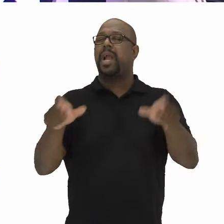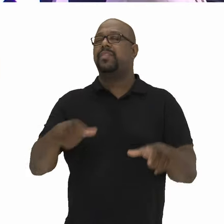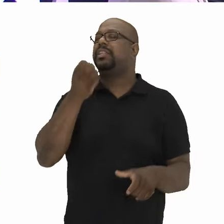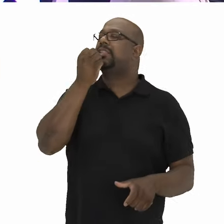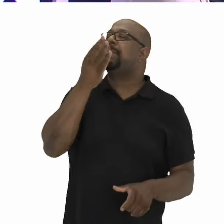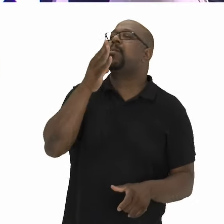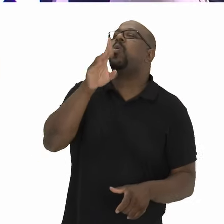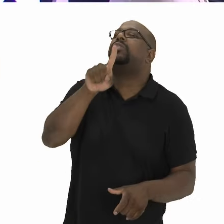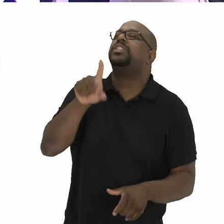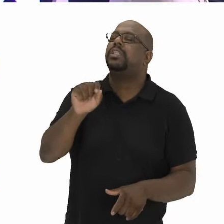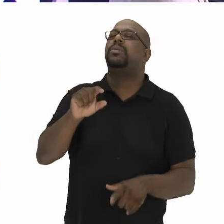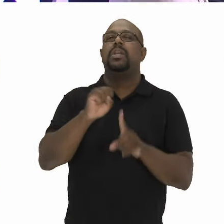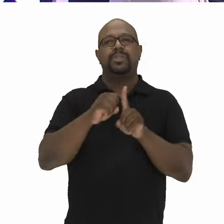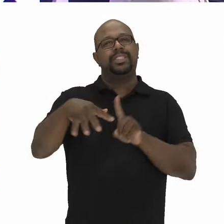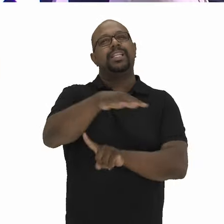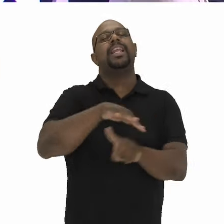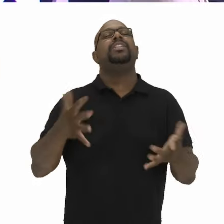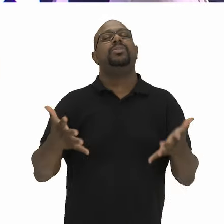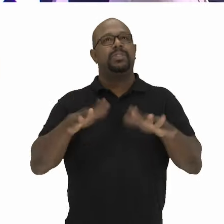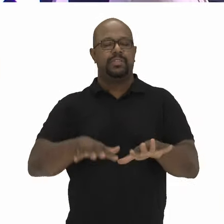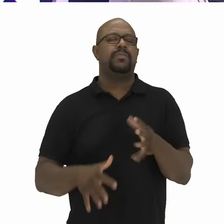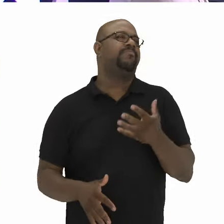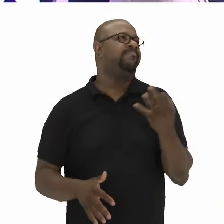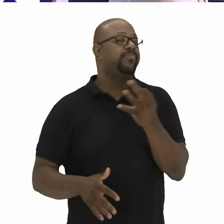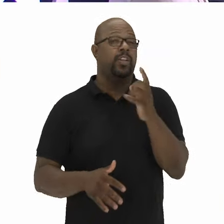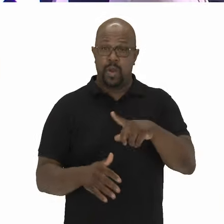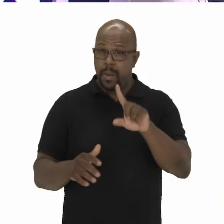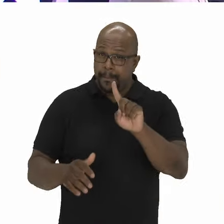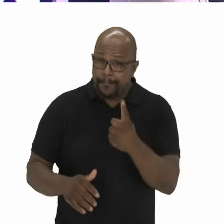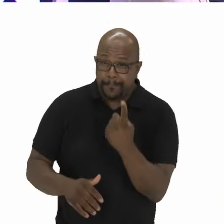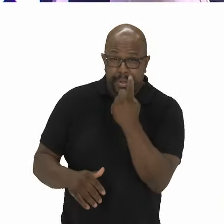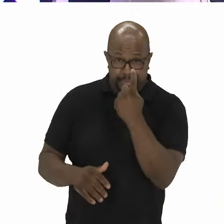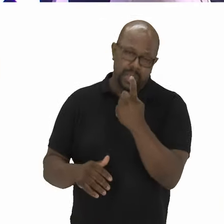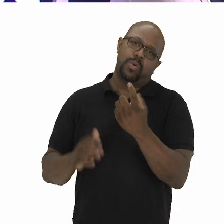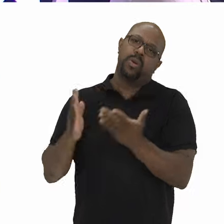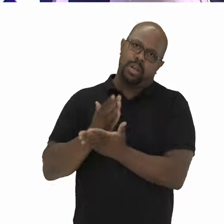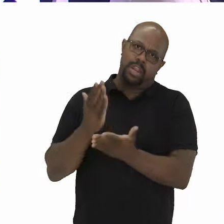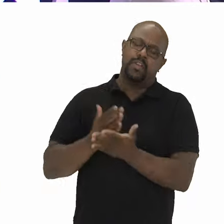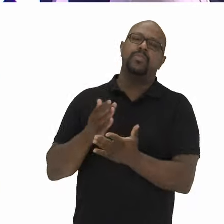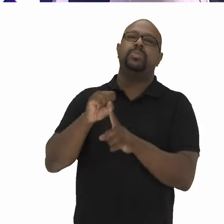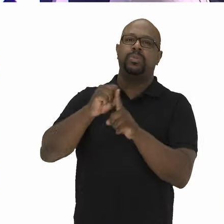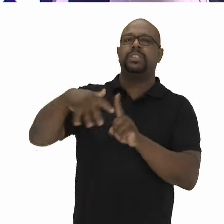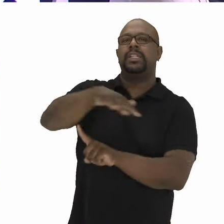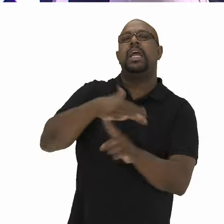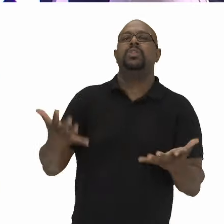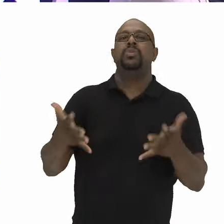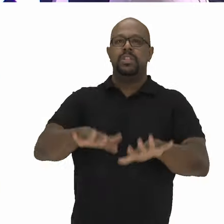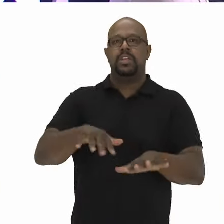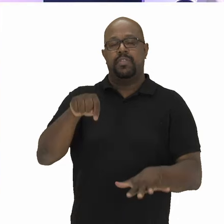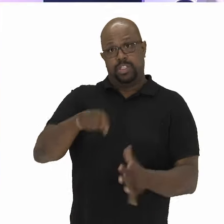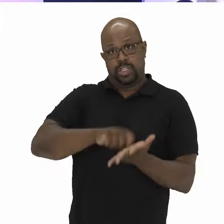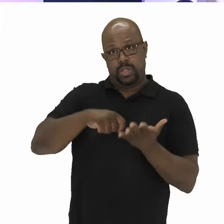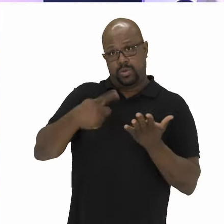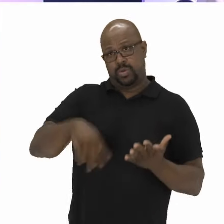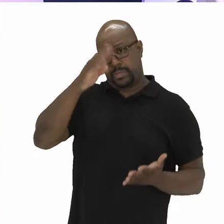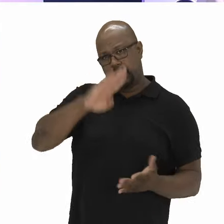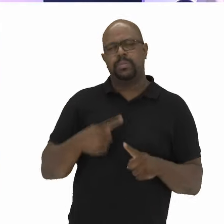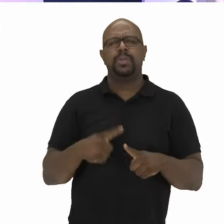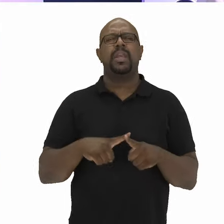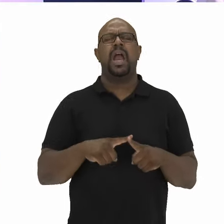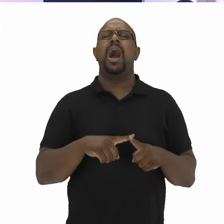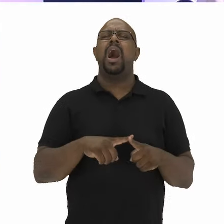bonzinho na sociedade inclusiv sensacional foi o primeiro livro sobre sociedade inclusiva escrito no Brasil que a ONU tinha